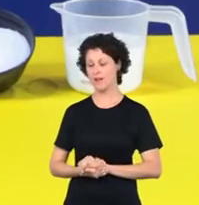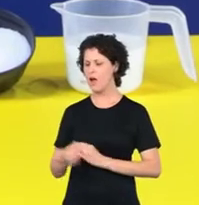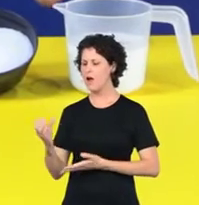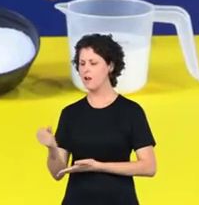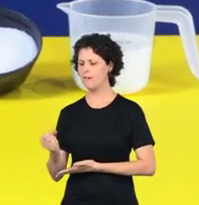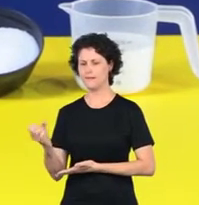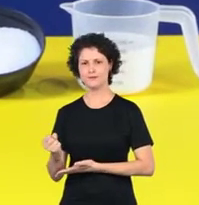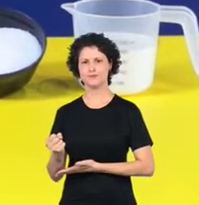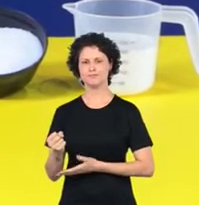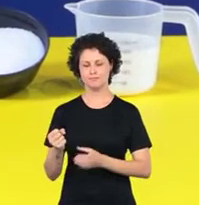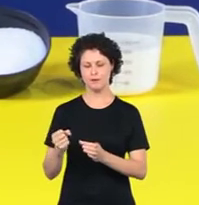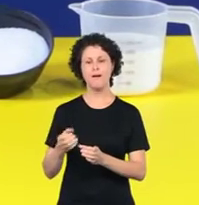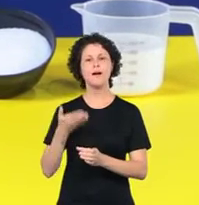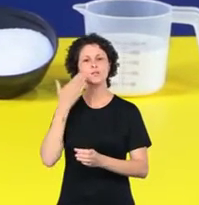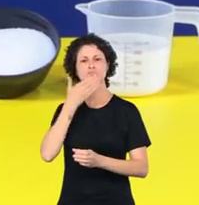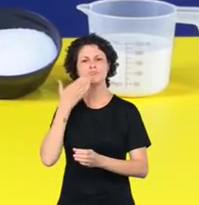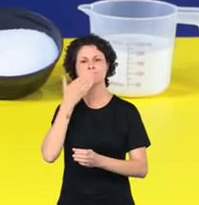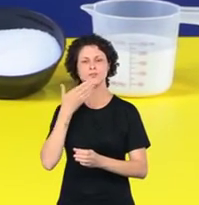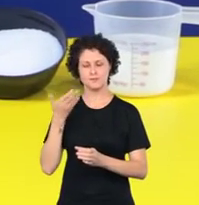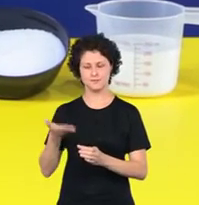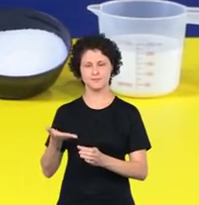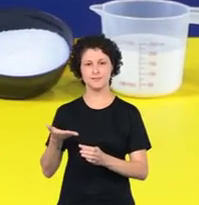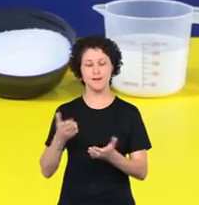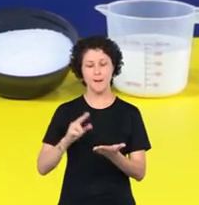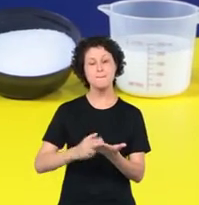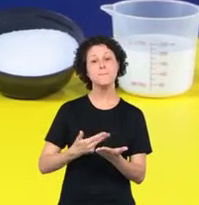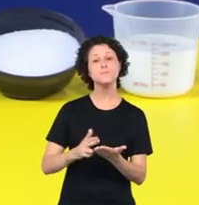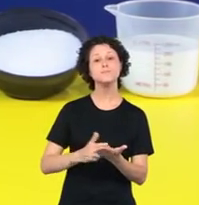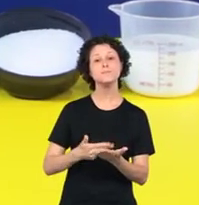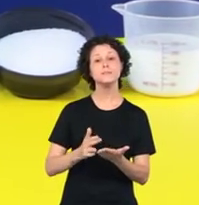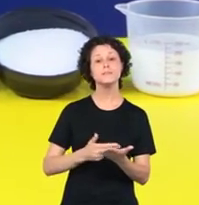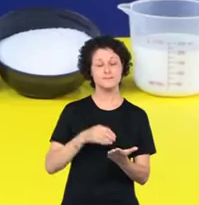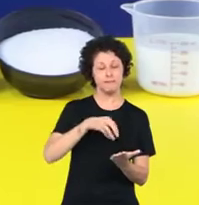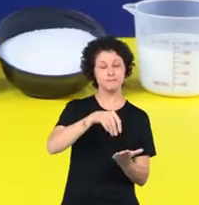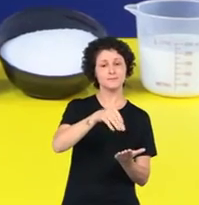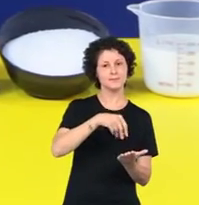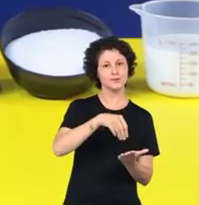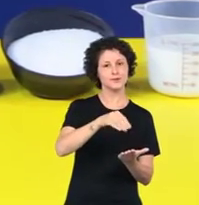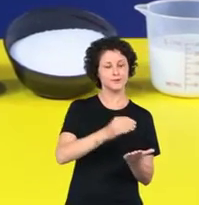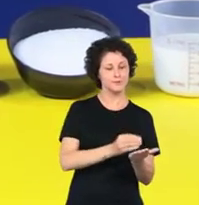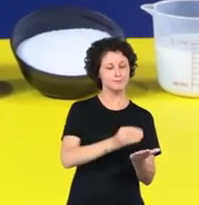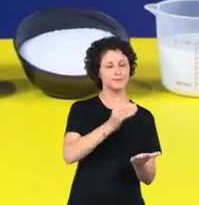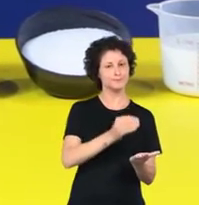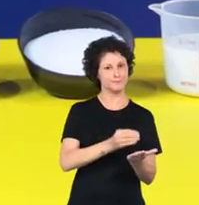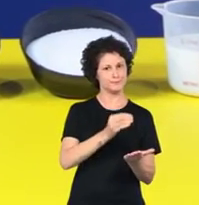de leite, açúcar, margarina, farinha de